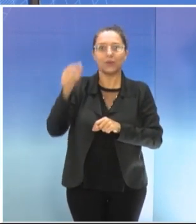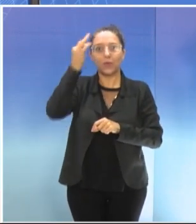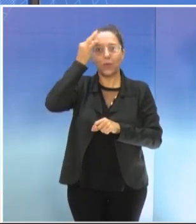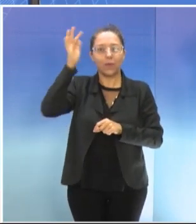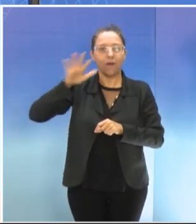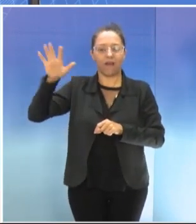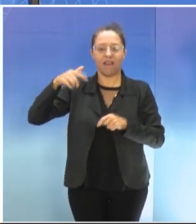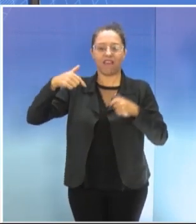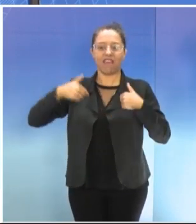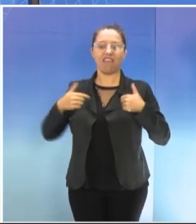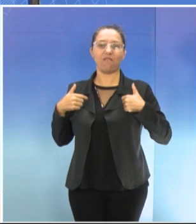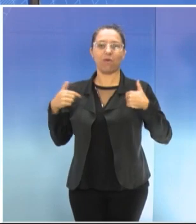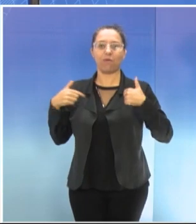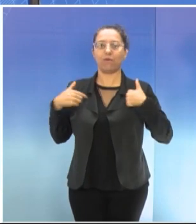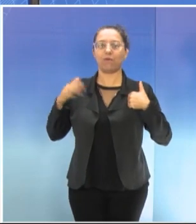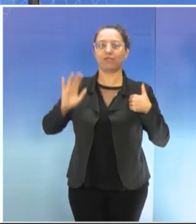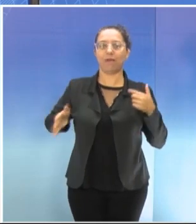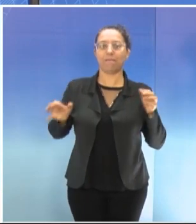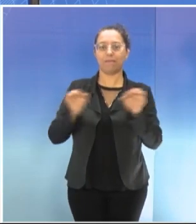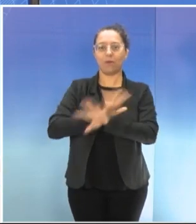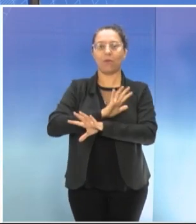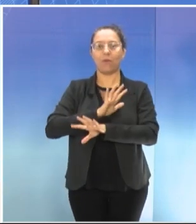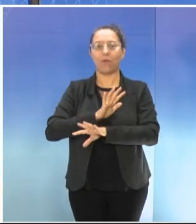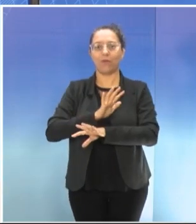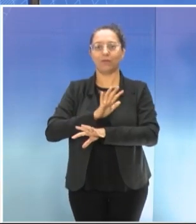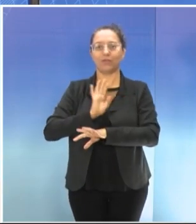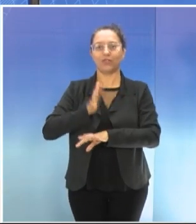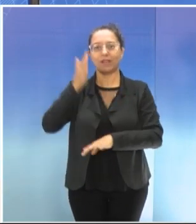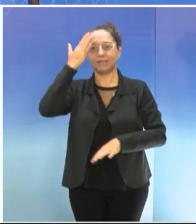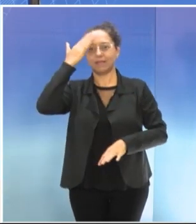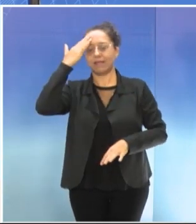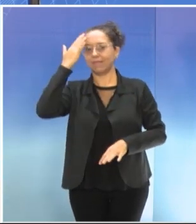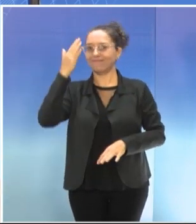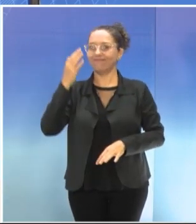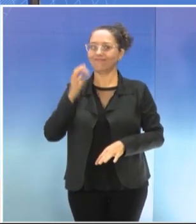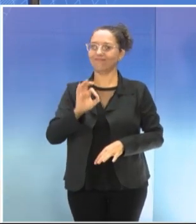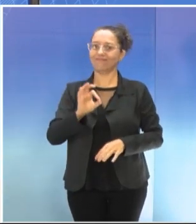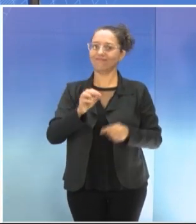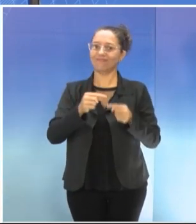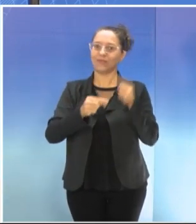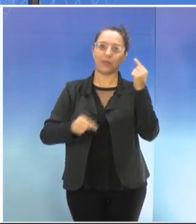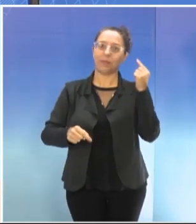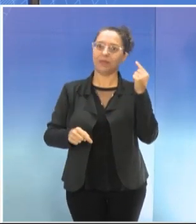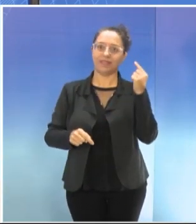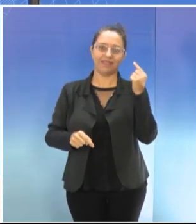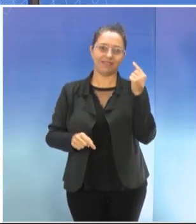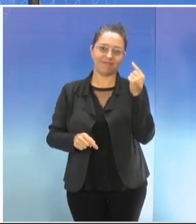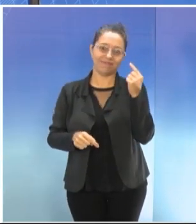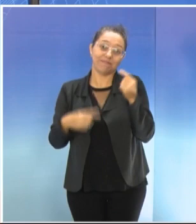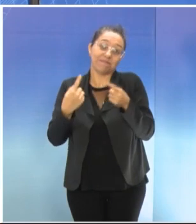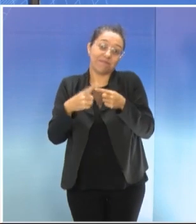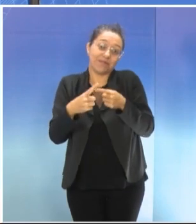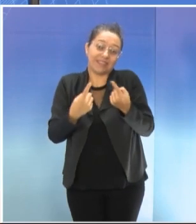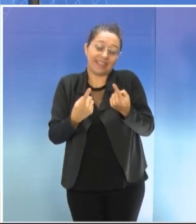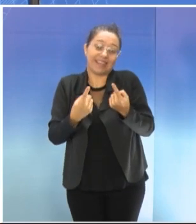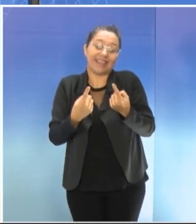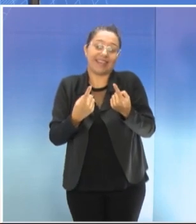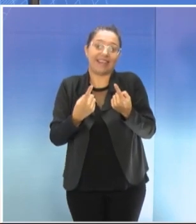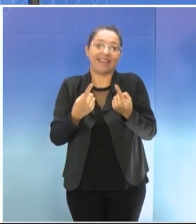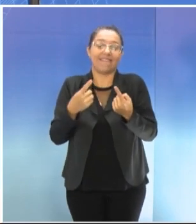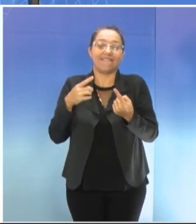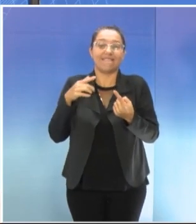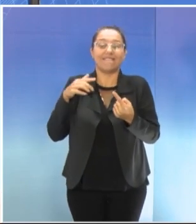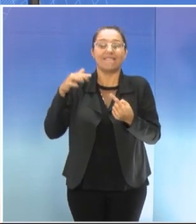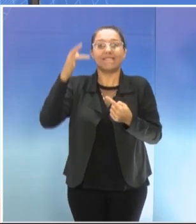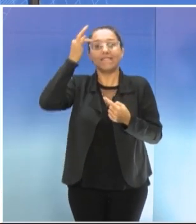dia um filósofo que cheio de certezas e de respostas prontas, ele não está fazendo o papel bem